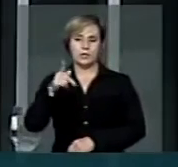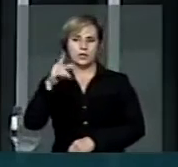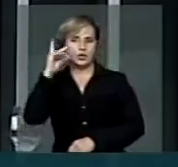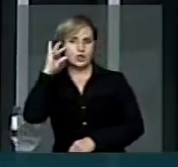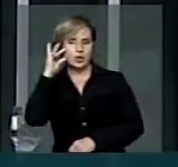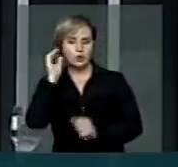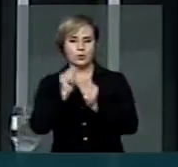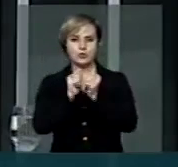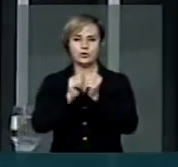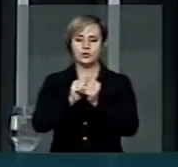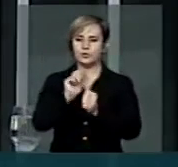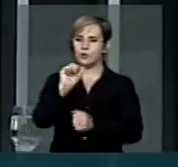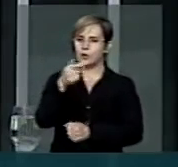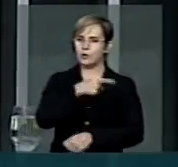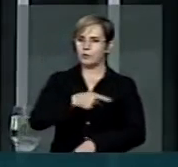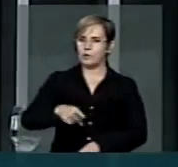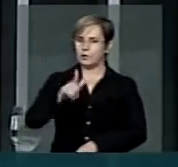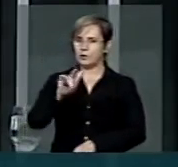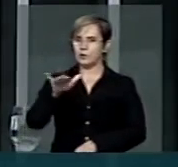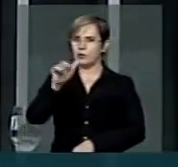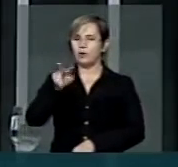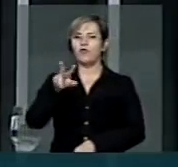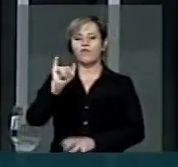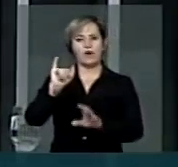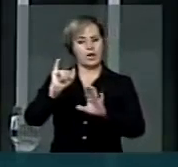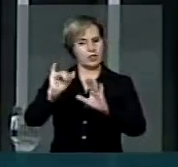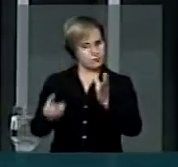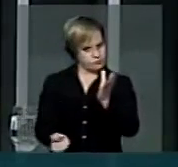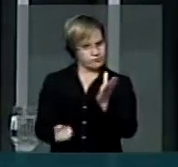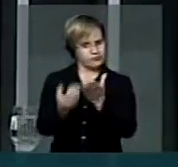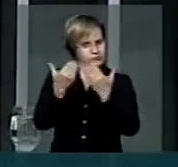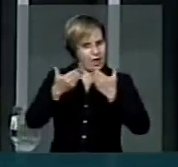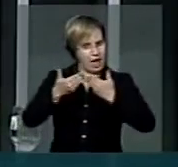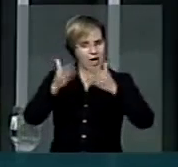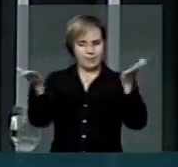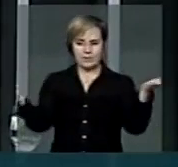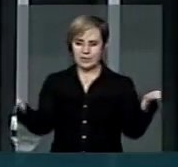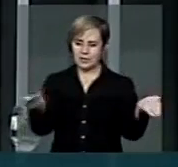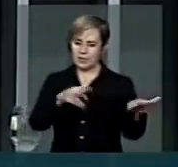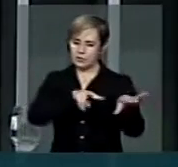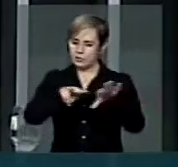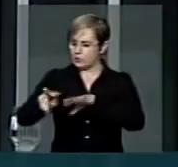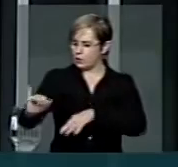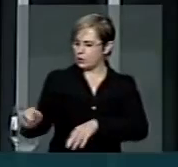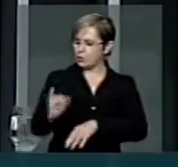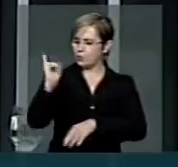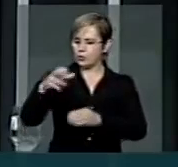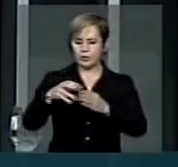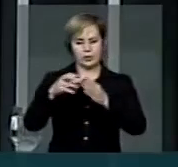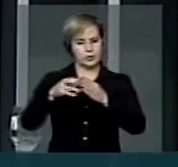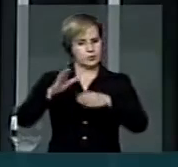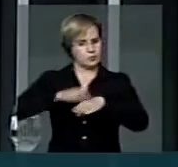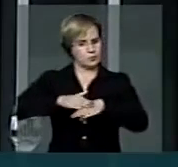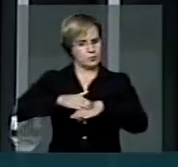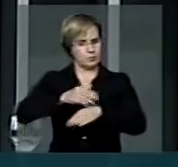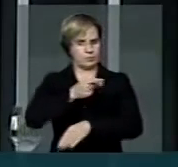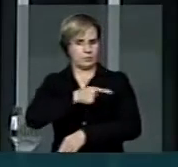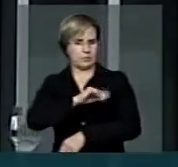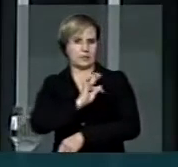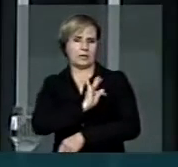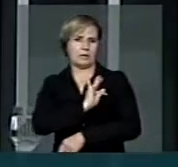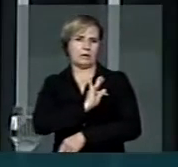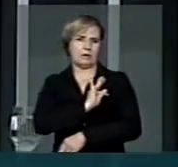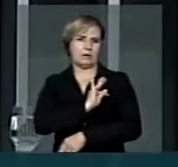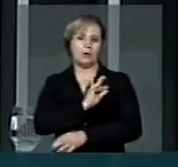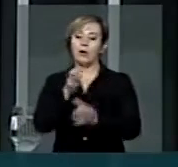os responsáveis para conduzir o evento que abre essa semana tão importante para nós petistas. O PT